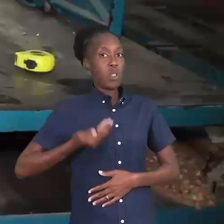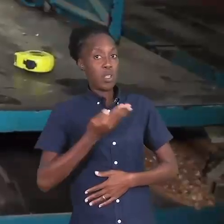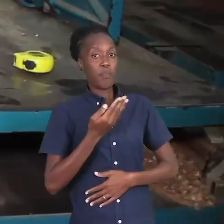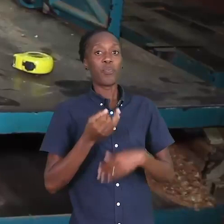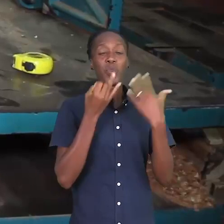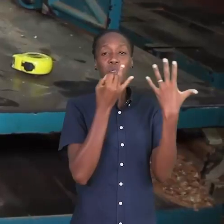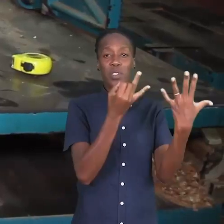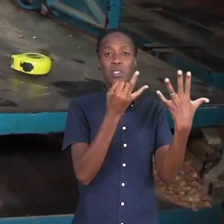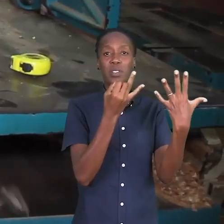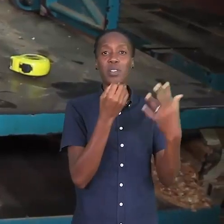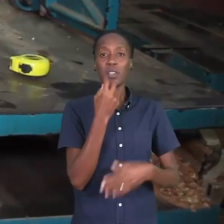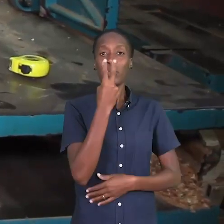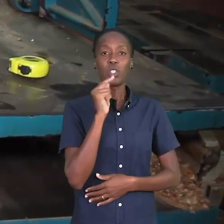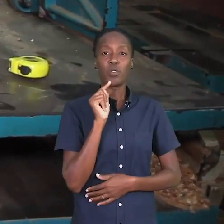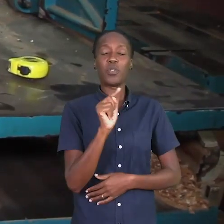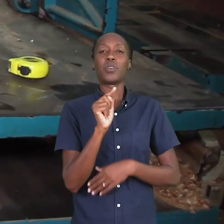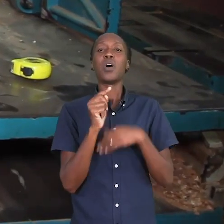75,5%, em relação às mulheres,